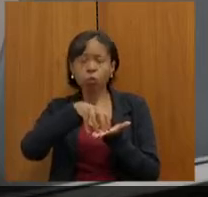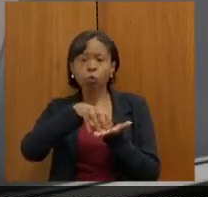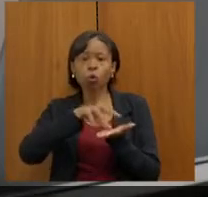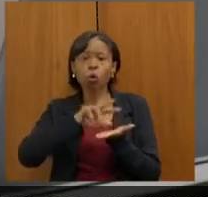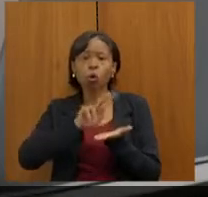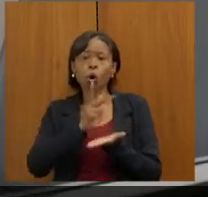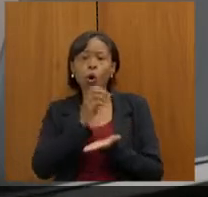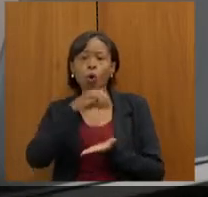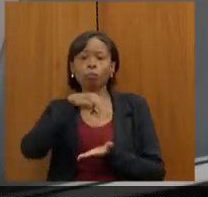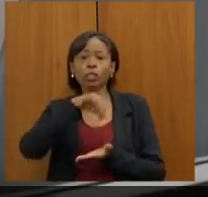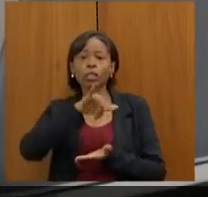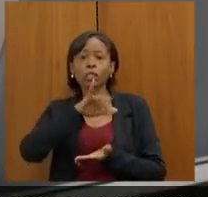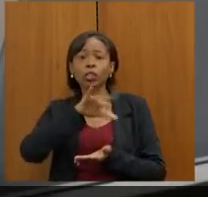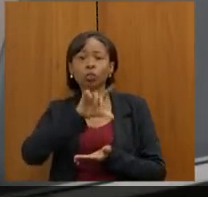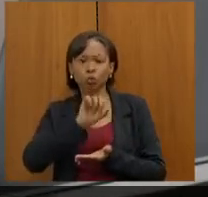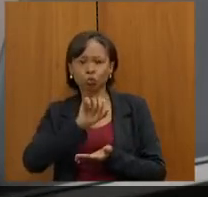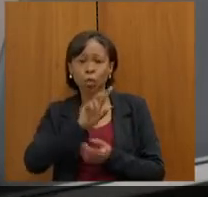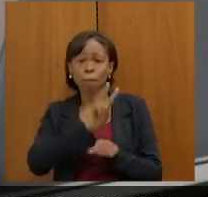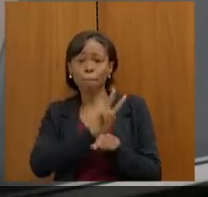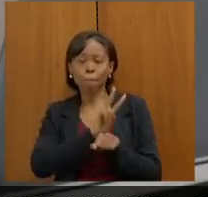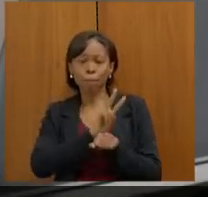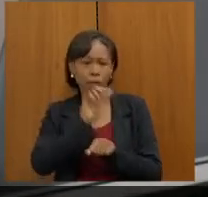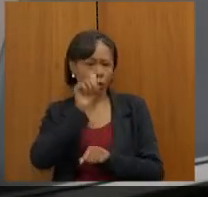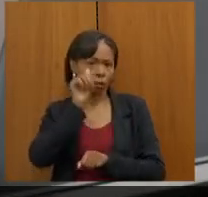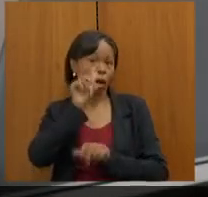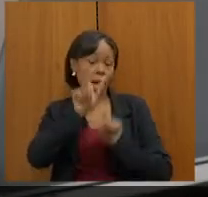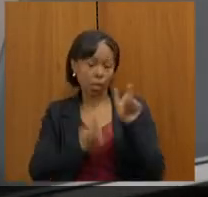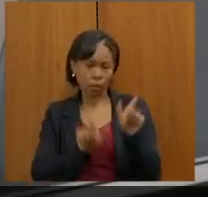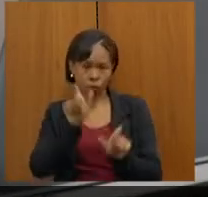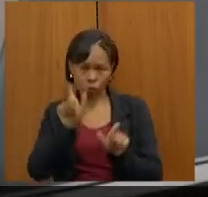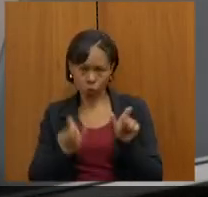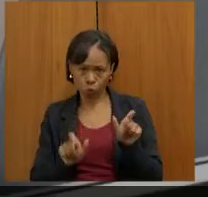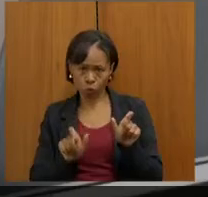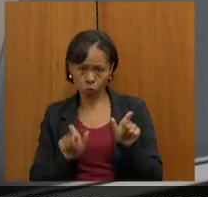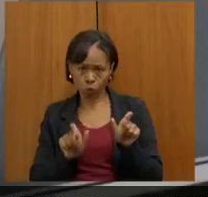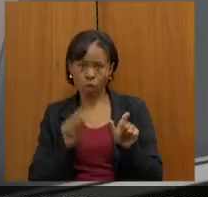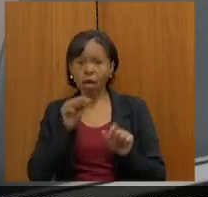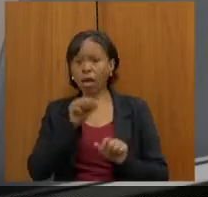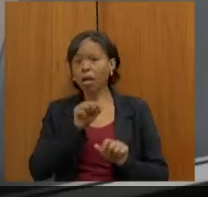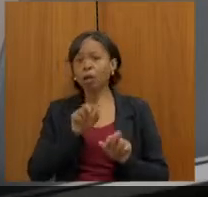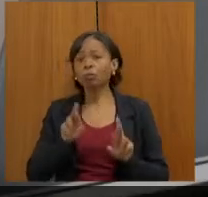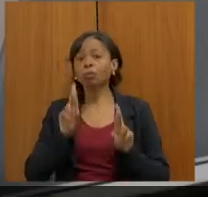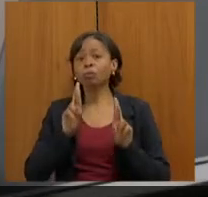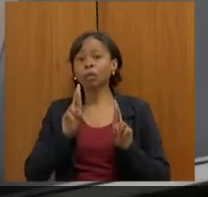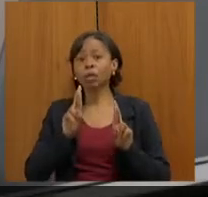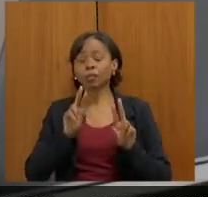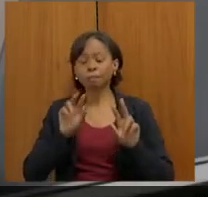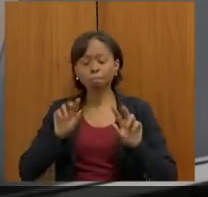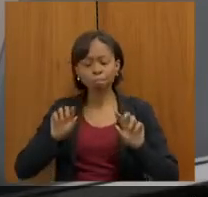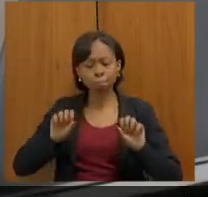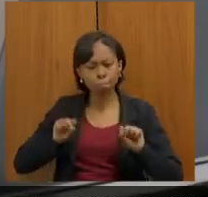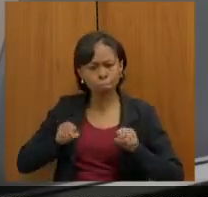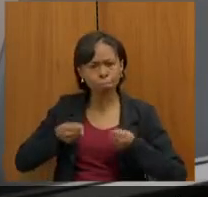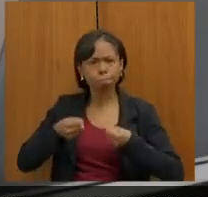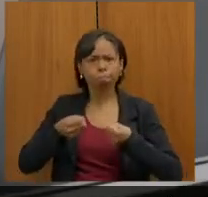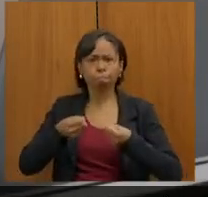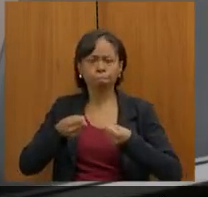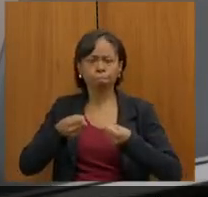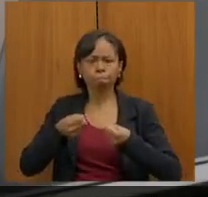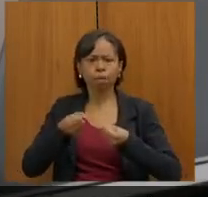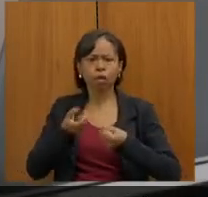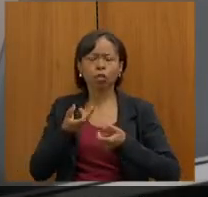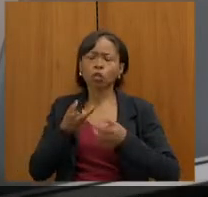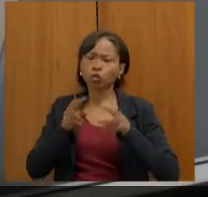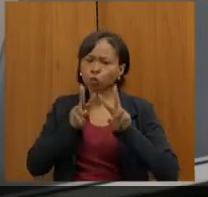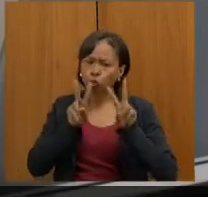para enfrentar de maneira qualitativa a ocorrência desses casos mas não só isso o objetivo do núcleo